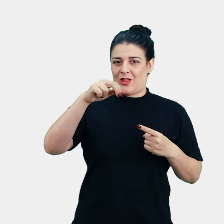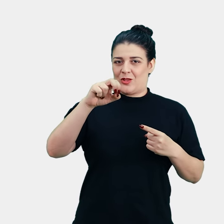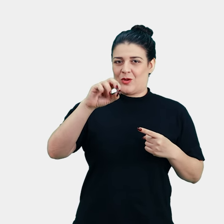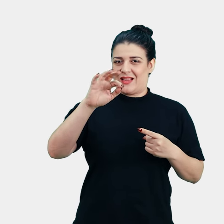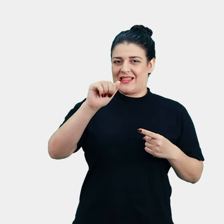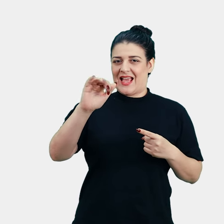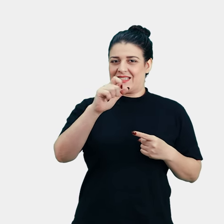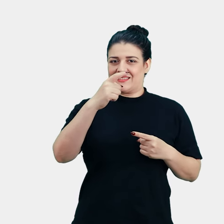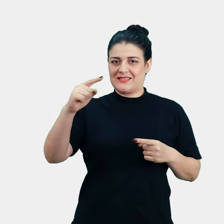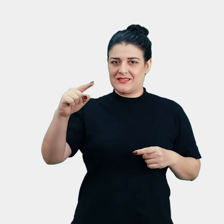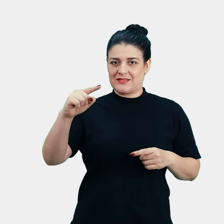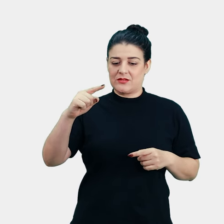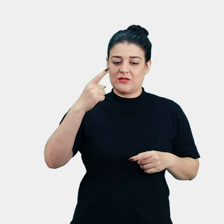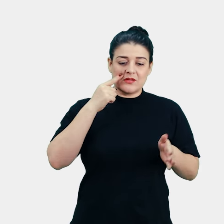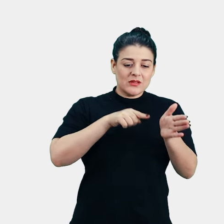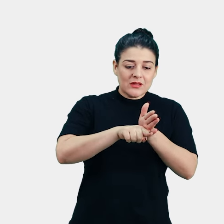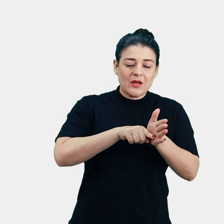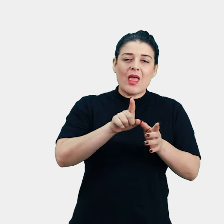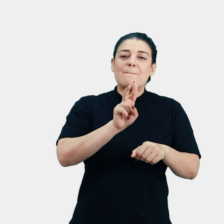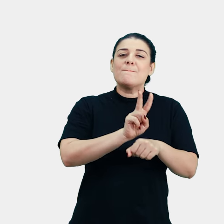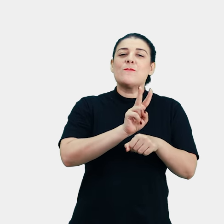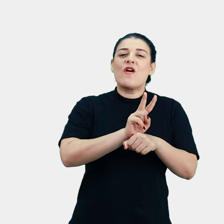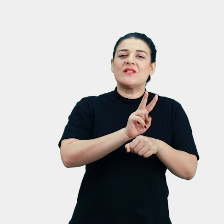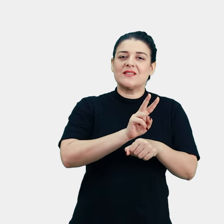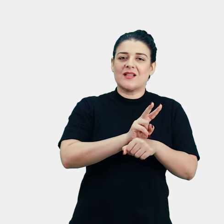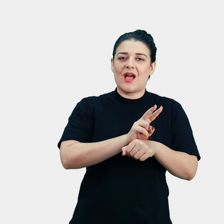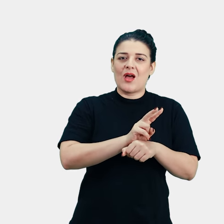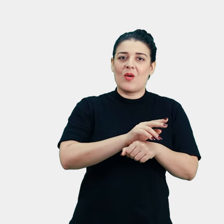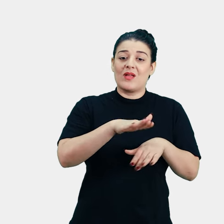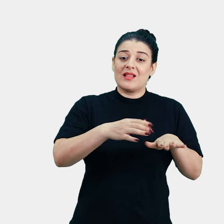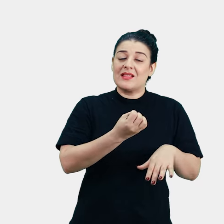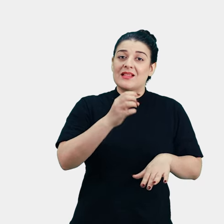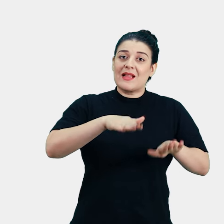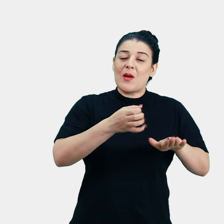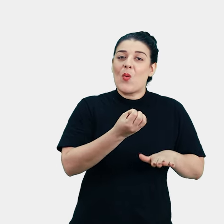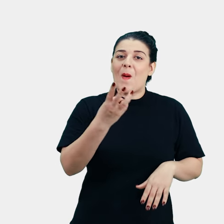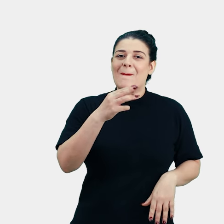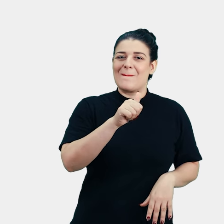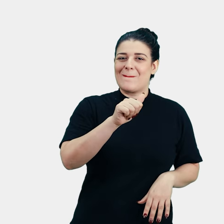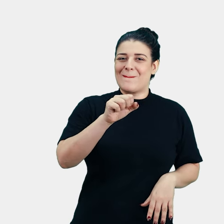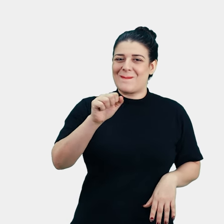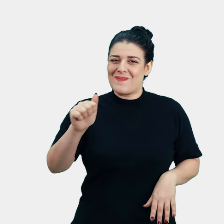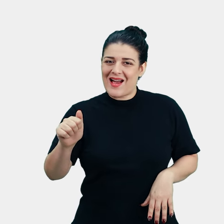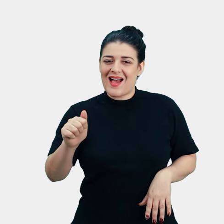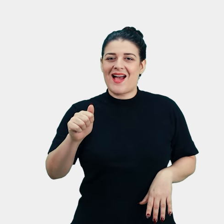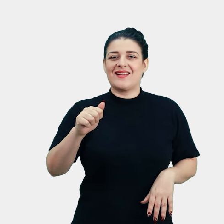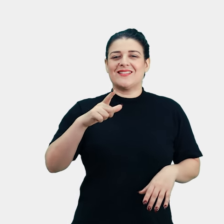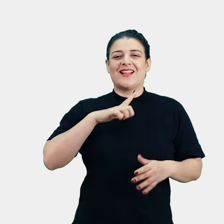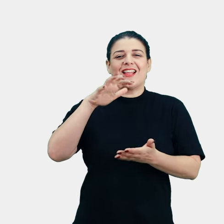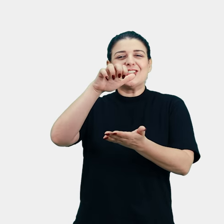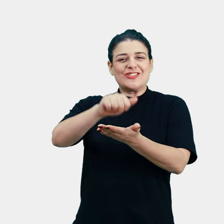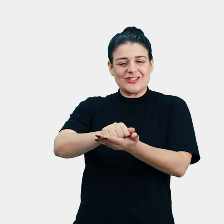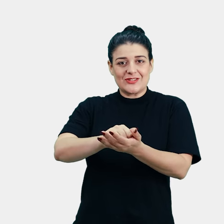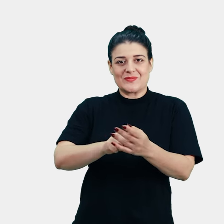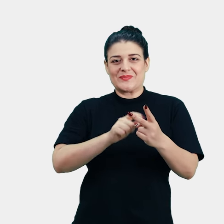geralmente é a atribuição de candidatos a metabólitos provisórios, né, ao sinal com base na correspondência de suas massas com bancos de dados ou bibliotecas.